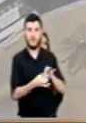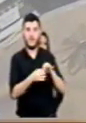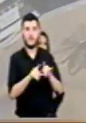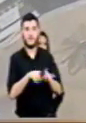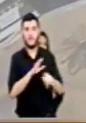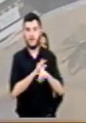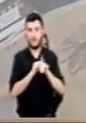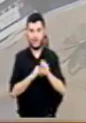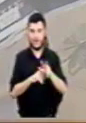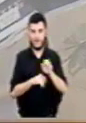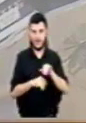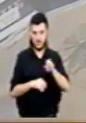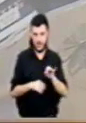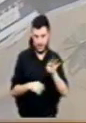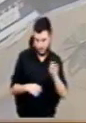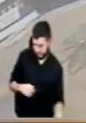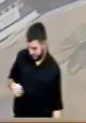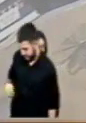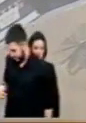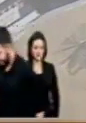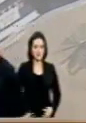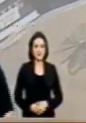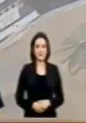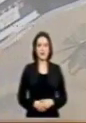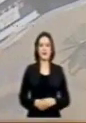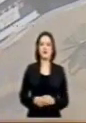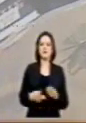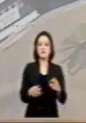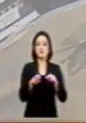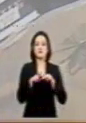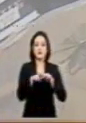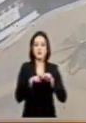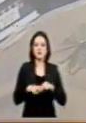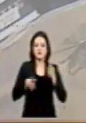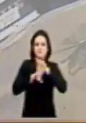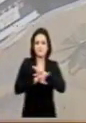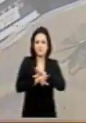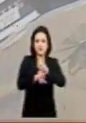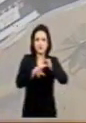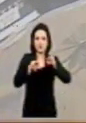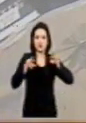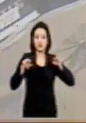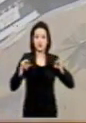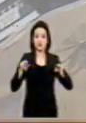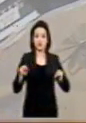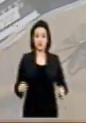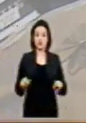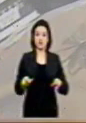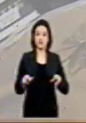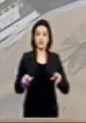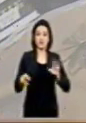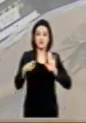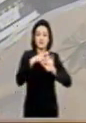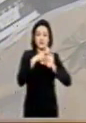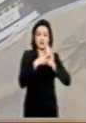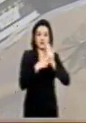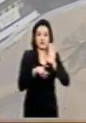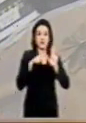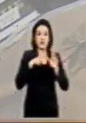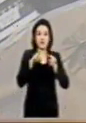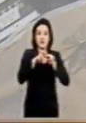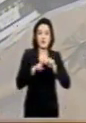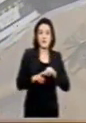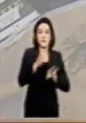Jato. Em razão desses fatos, diversas medidas constritivas foram deferidas pelo juízo